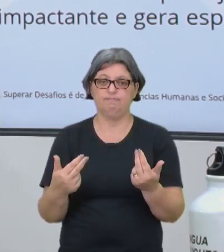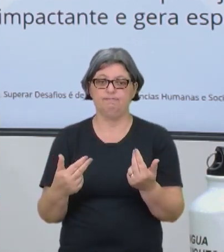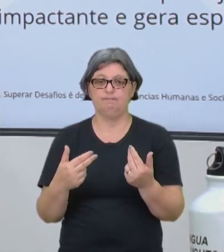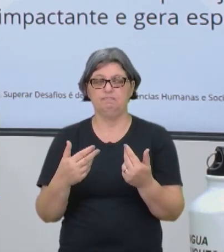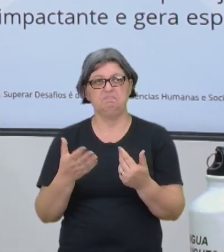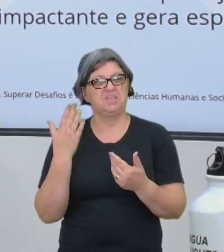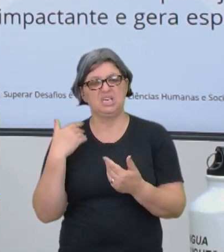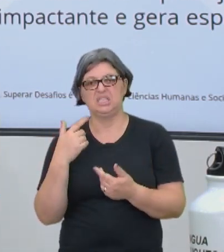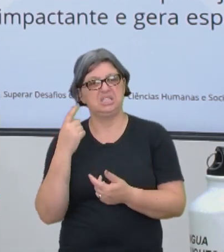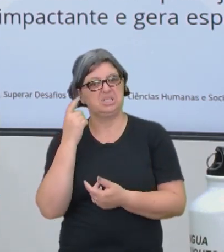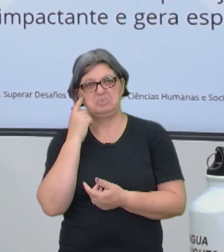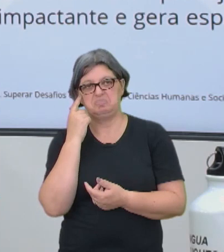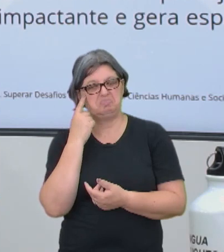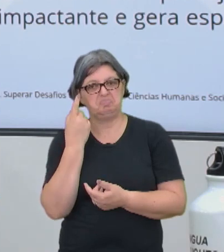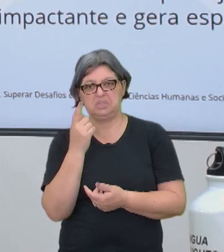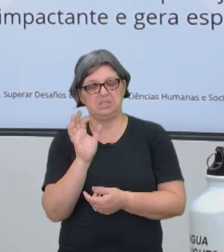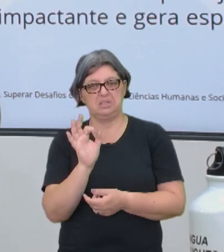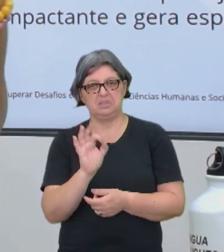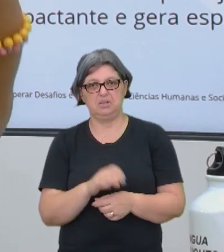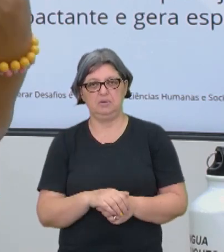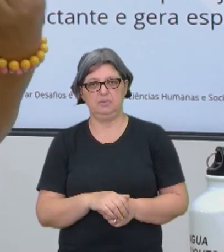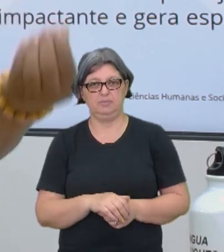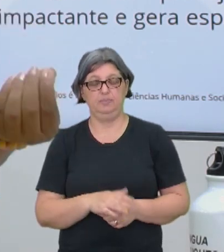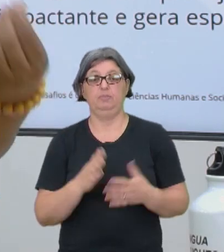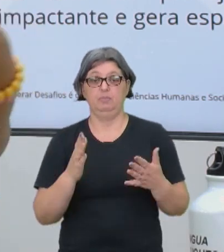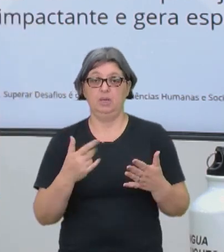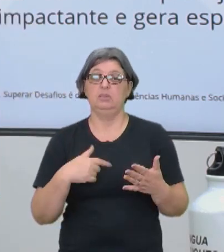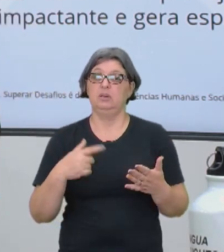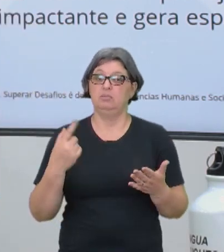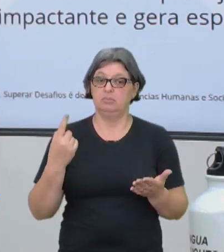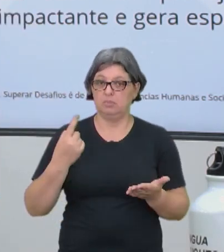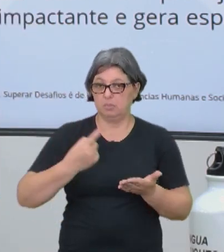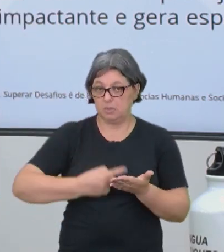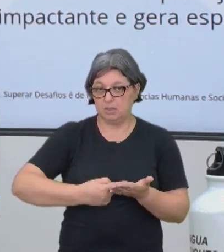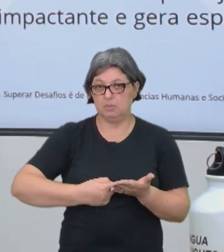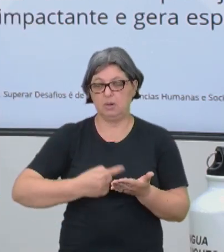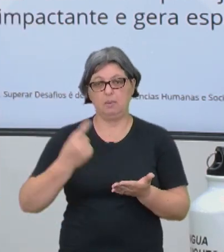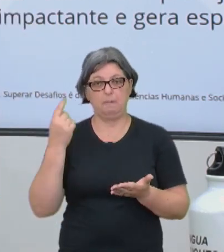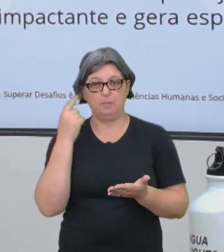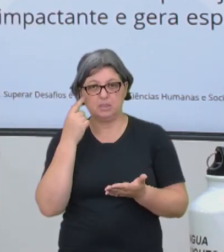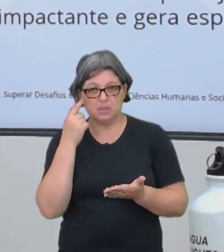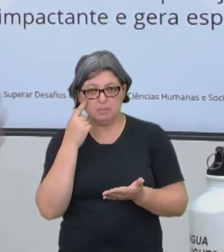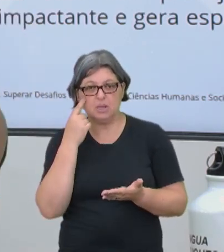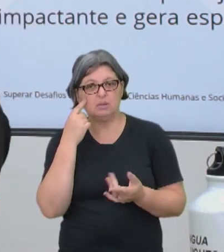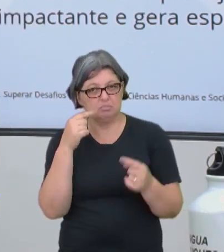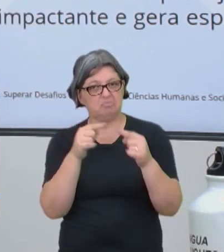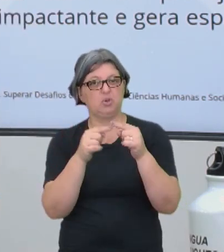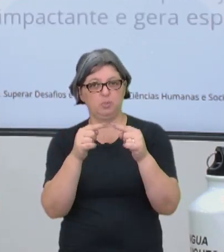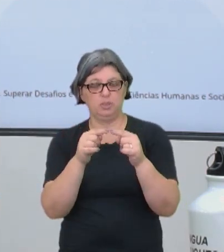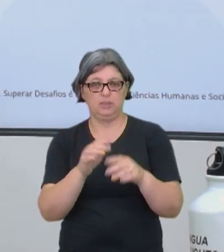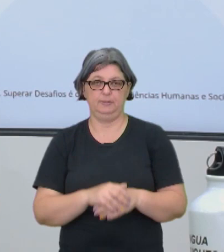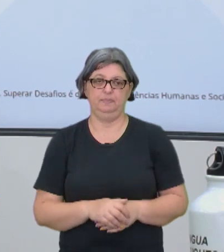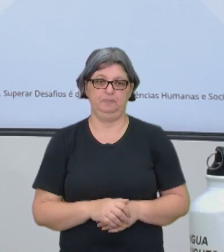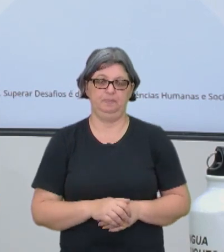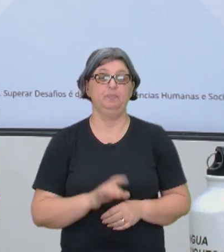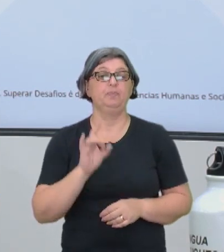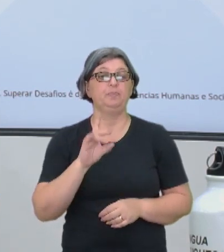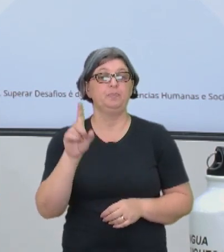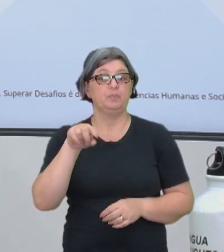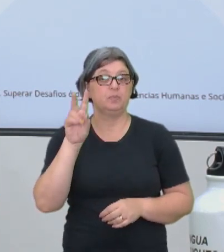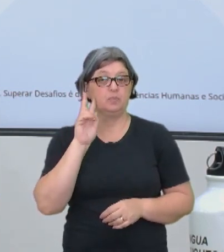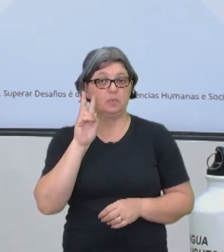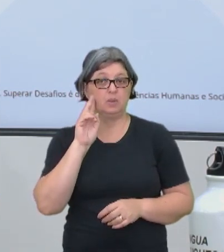havia pensado até então, ou eu confirmo meu pensamento sobre tal situação. Só para recordar,